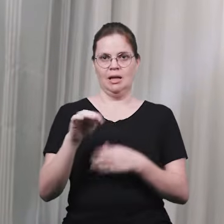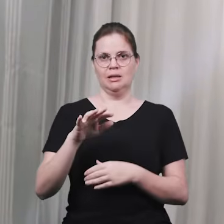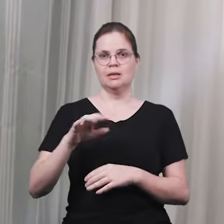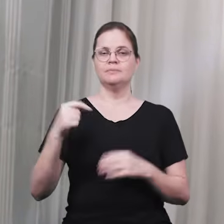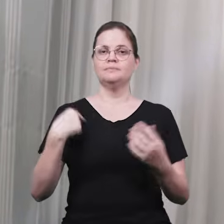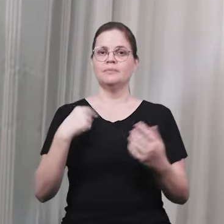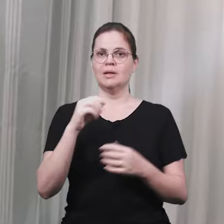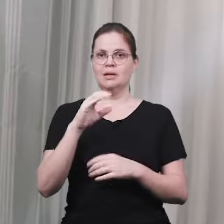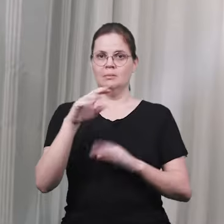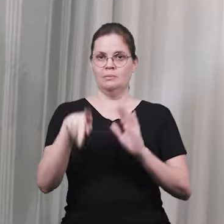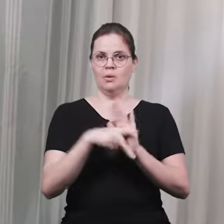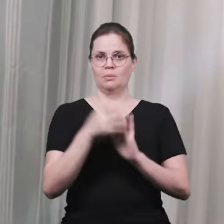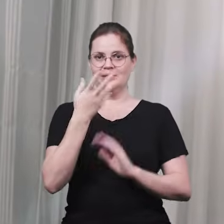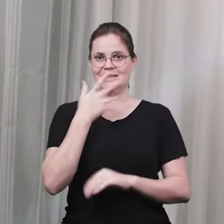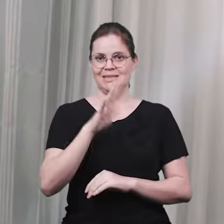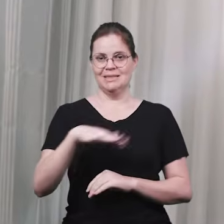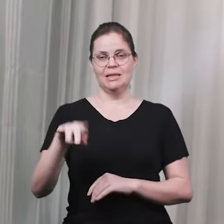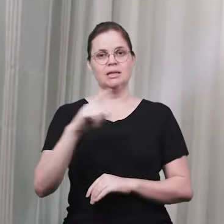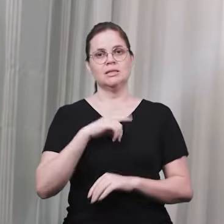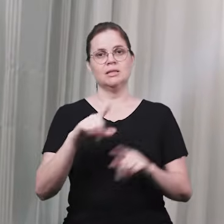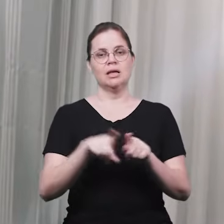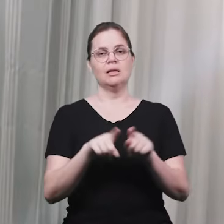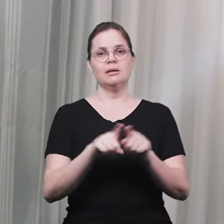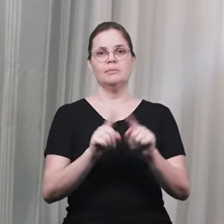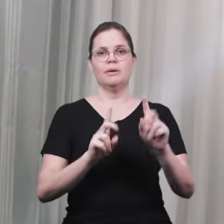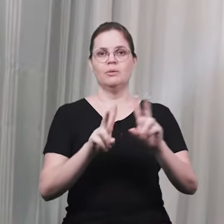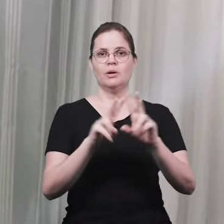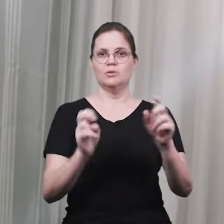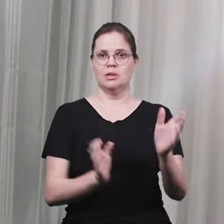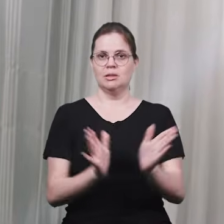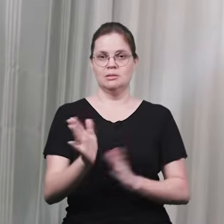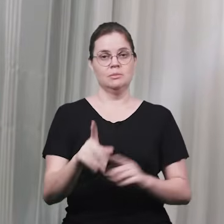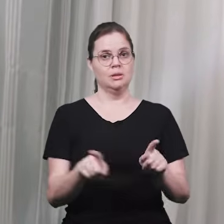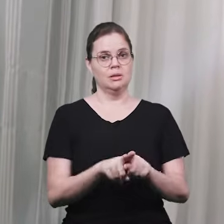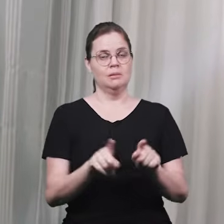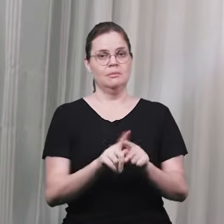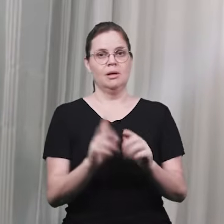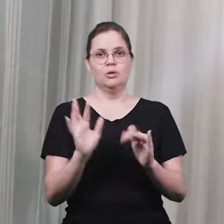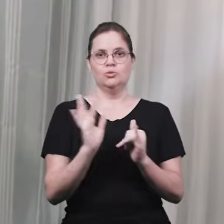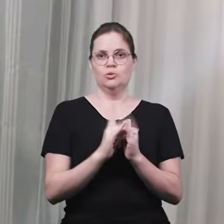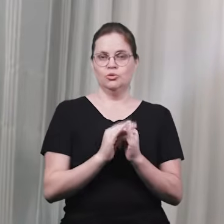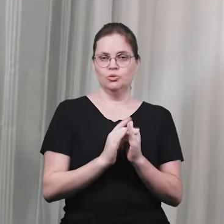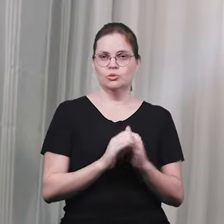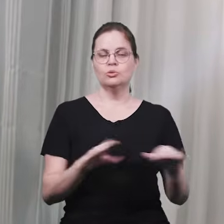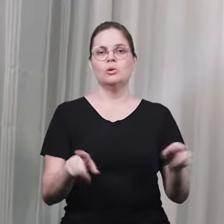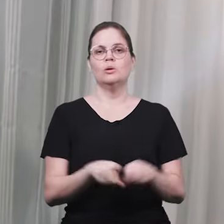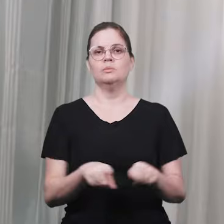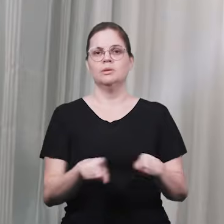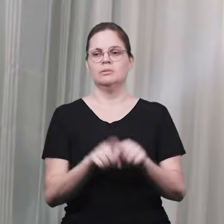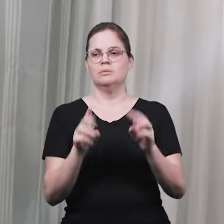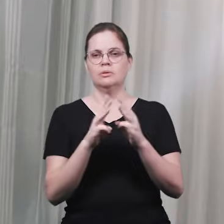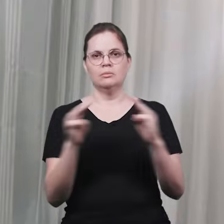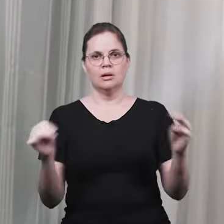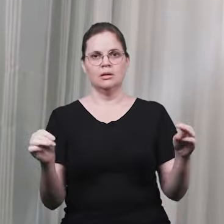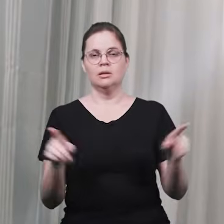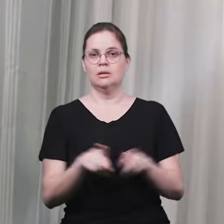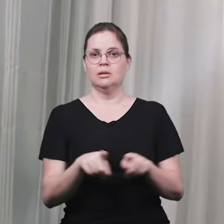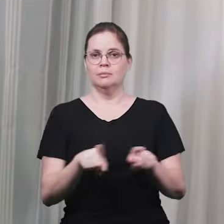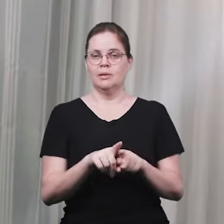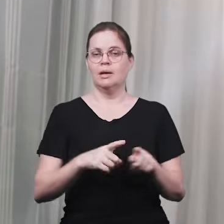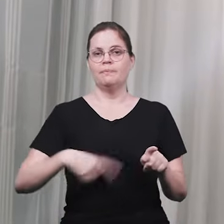nos canais da igreja, YouTube, TV Manaim, grupos de WhatsApp, a gente trabalha